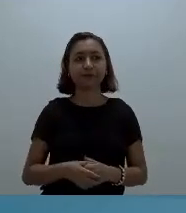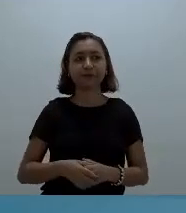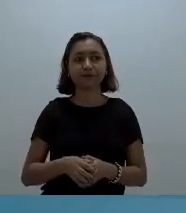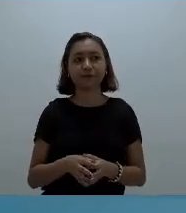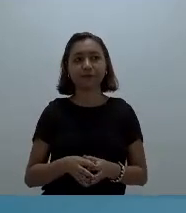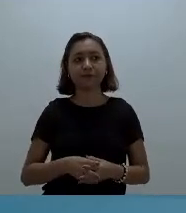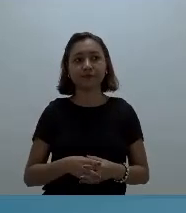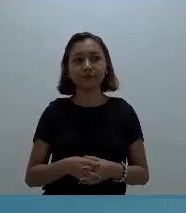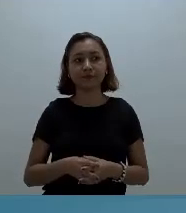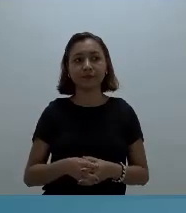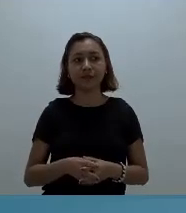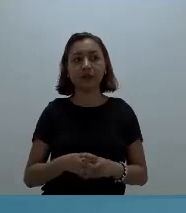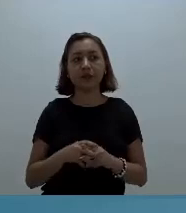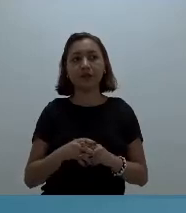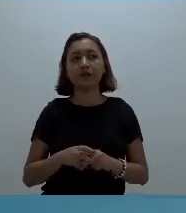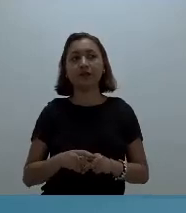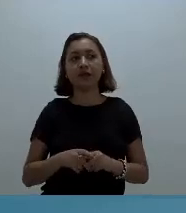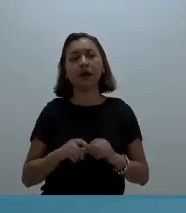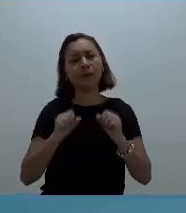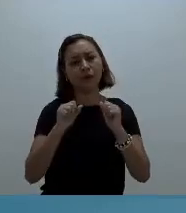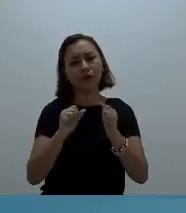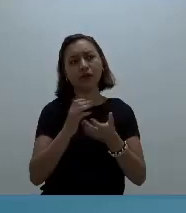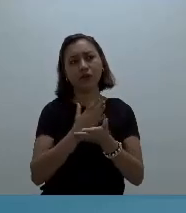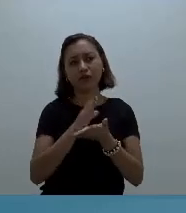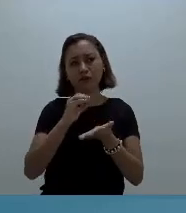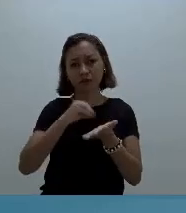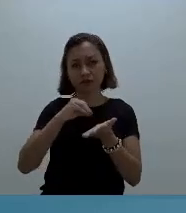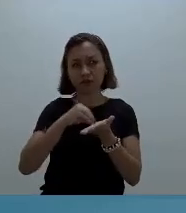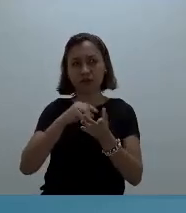a gente paga em janeiro. Tá bom?